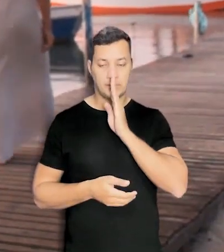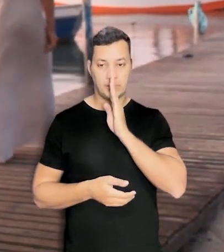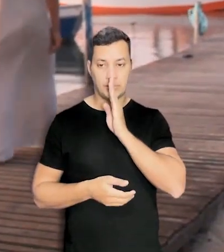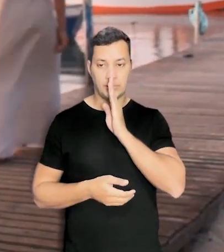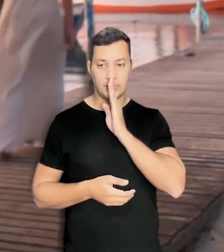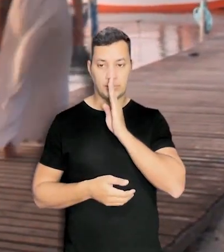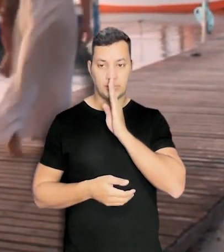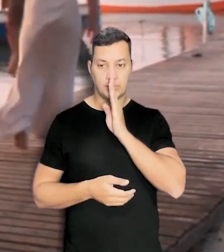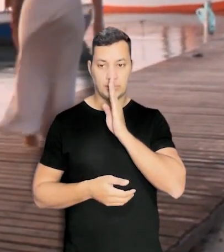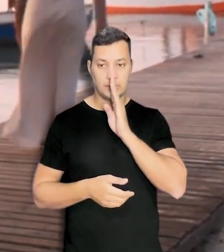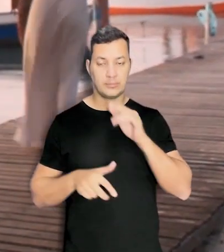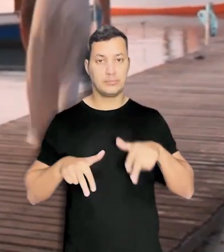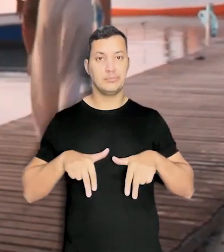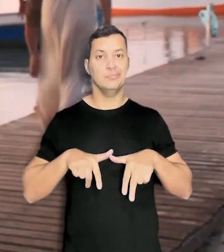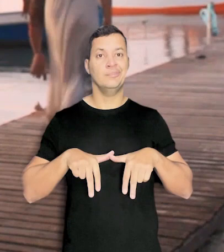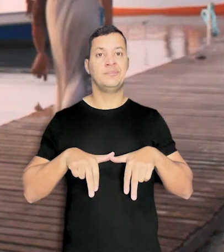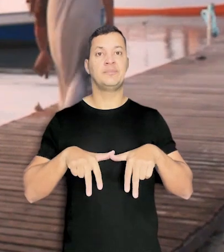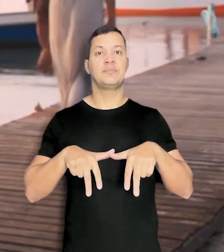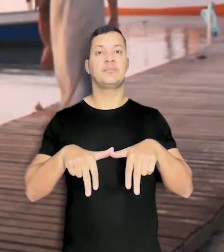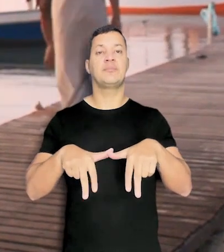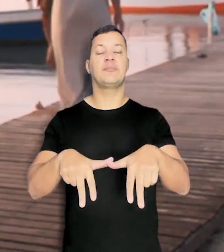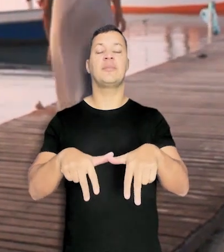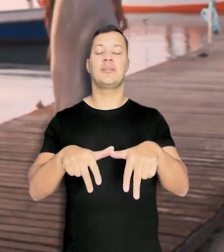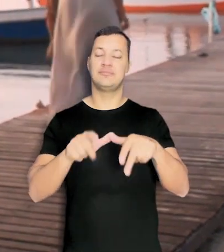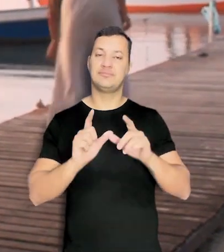Silenciosamente, de mãos dadas, decidimos seguir.